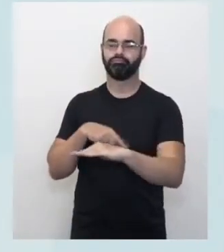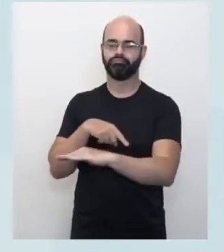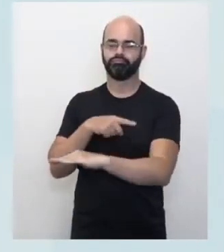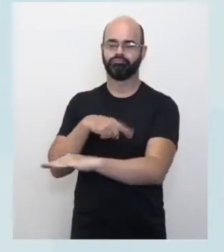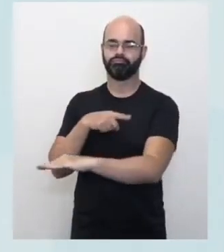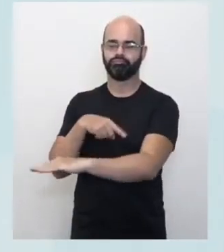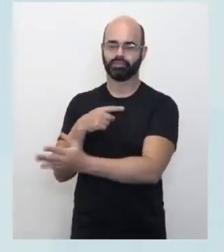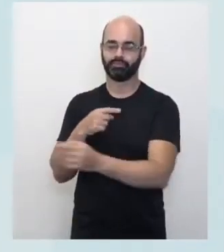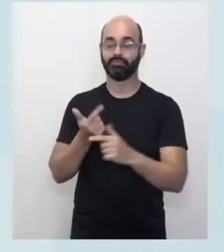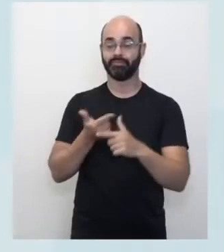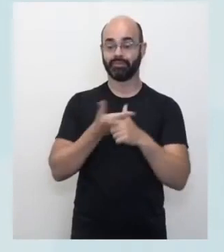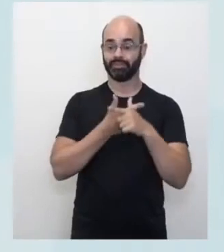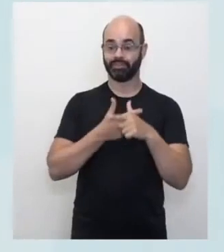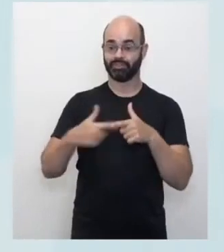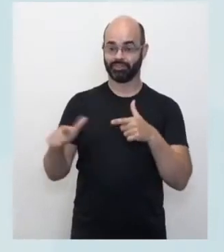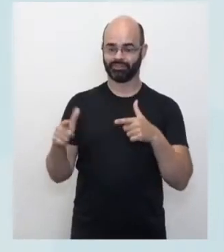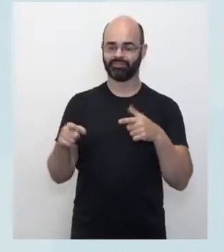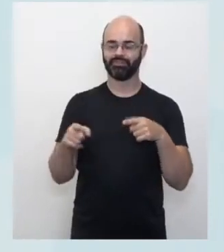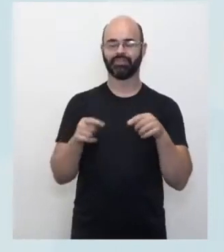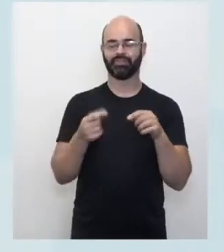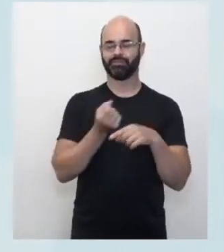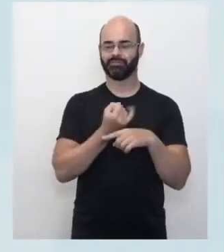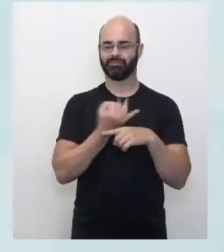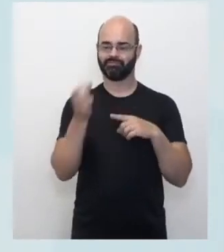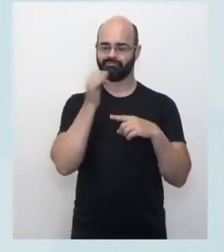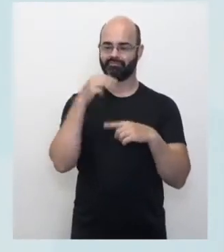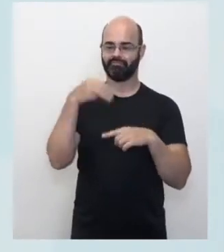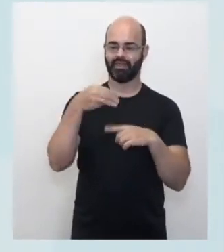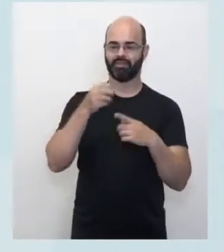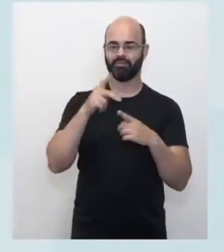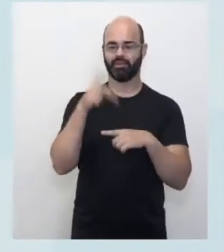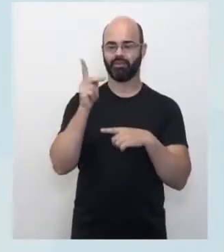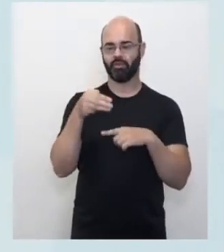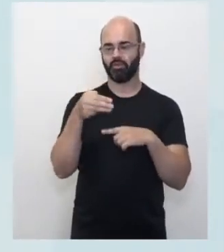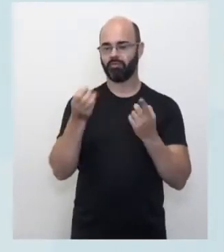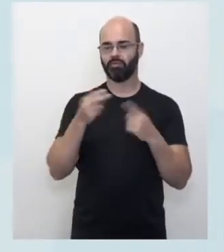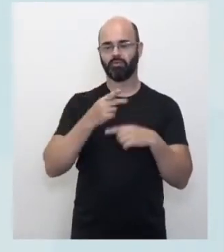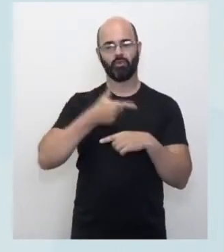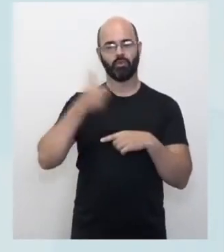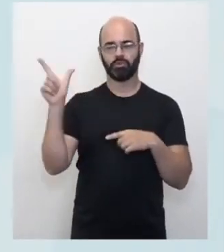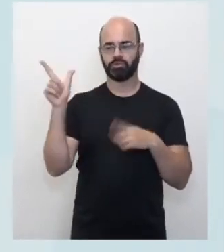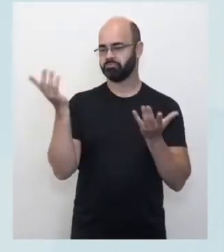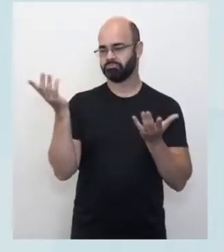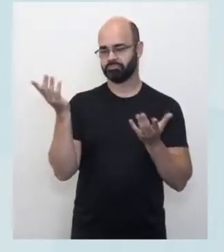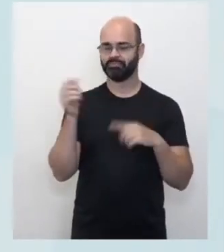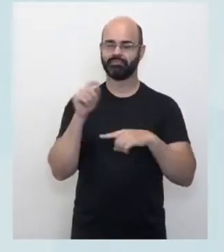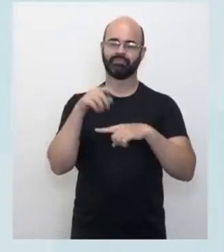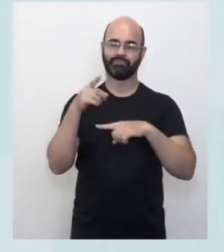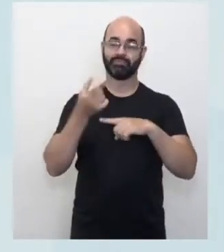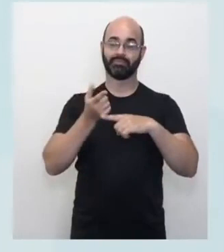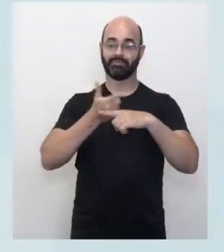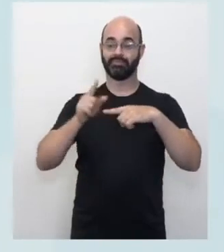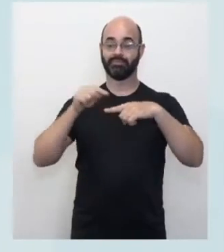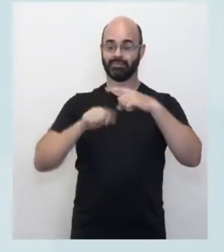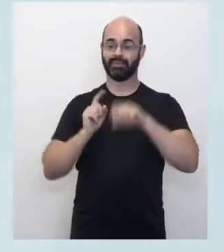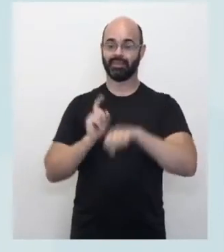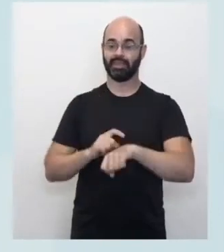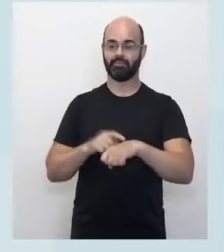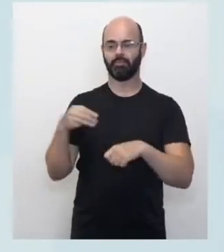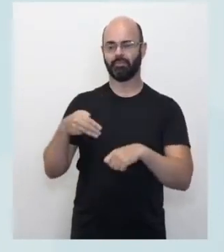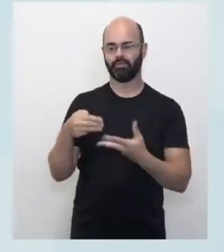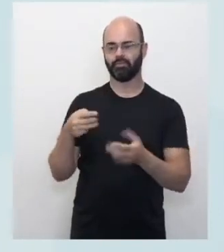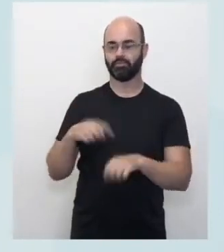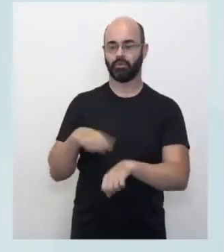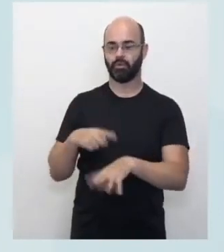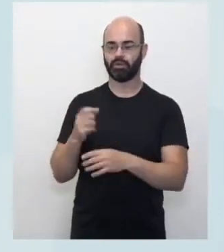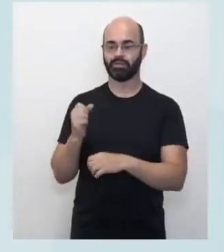o valor da distância, que pode ser metros, quilômetros ou até outra unidade de distância, pelo tempo, que pode ser em minutos, horas,